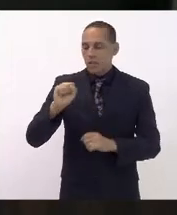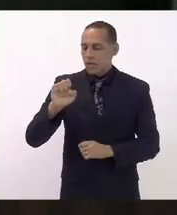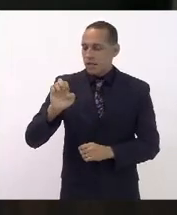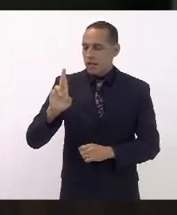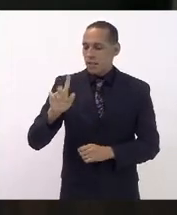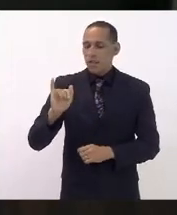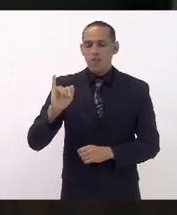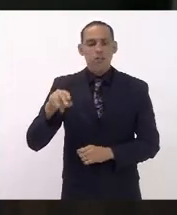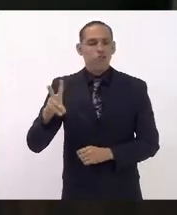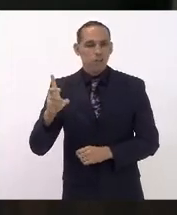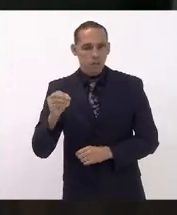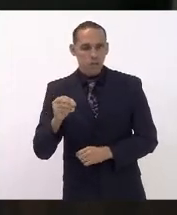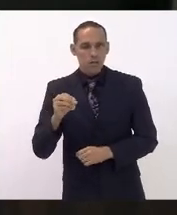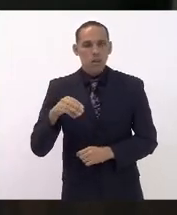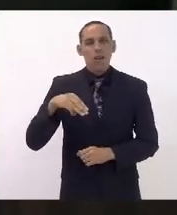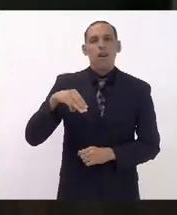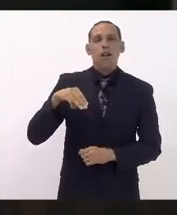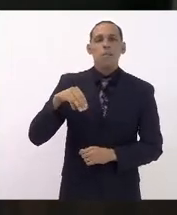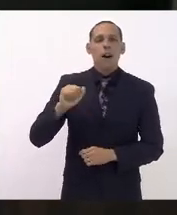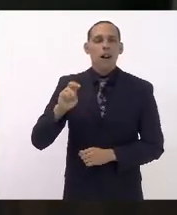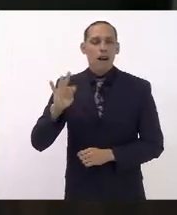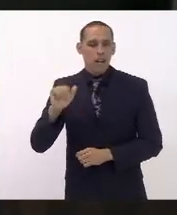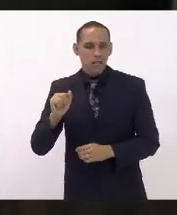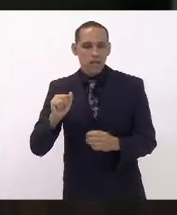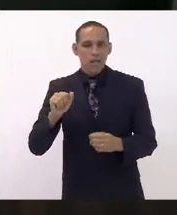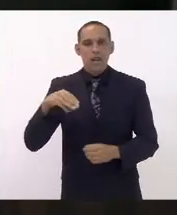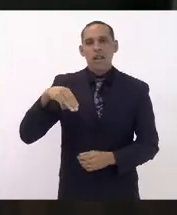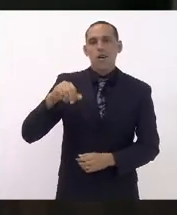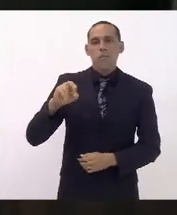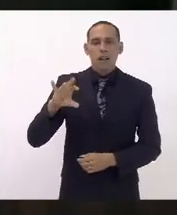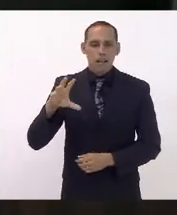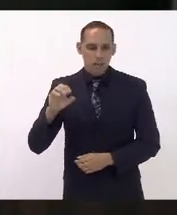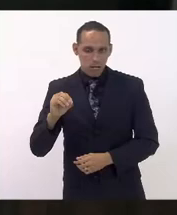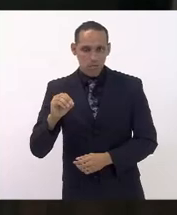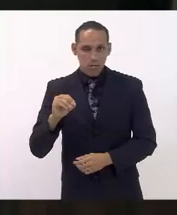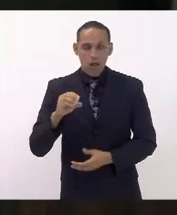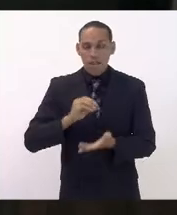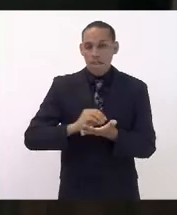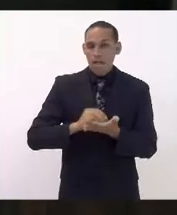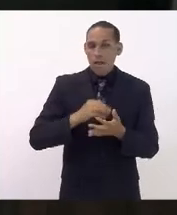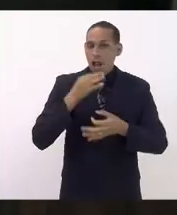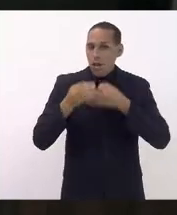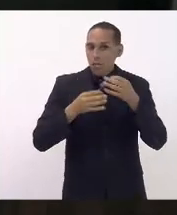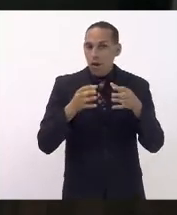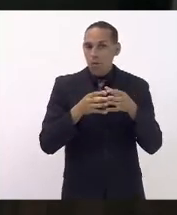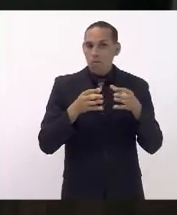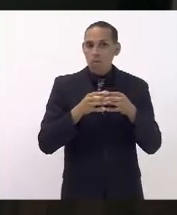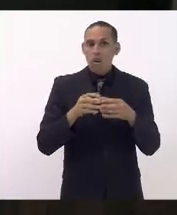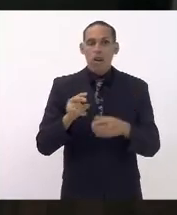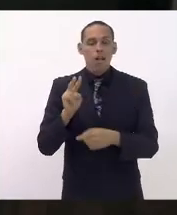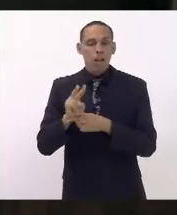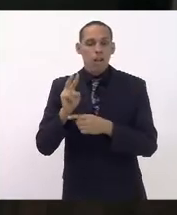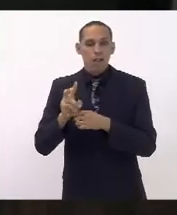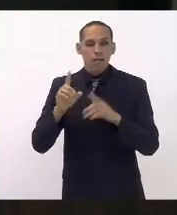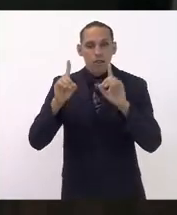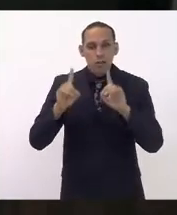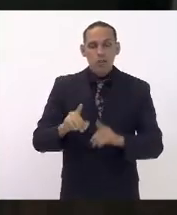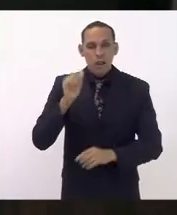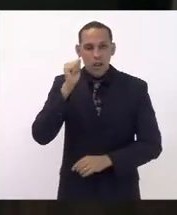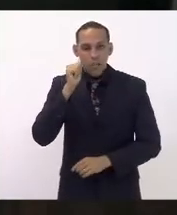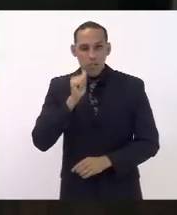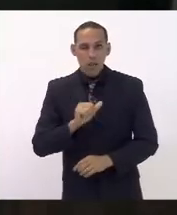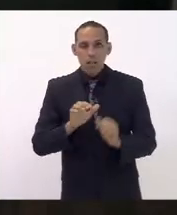Rocha, Rodrigo Amorim e Márcio Pacheco. Pendendo de pareceres das comissões Defesa do Direito da Mulher, Segurança Pública e Ação de